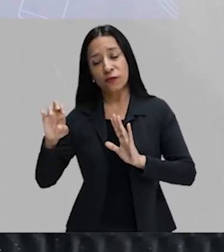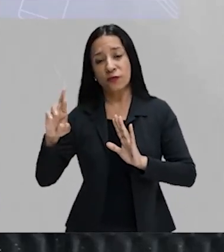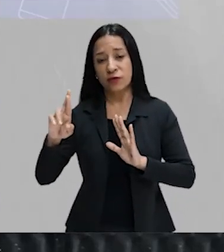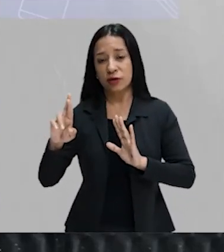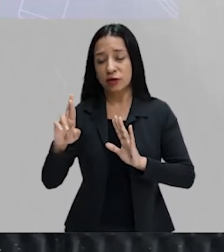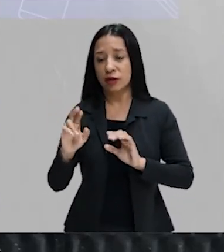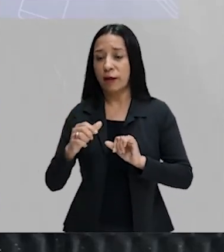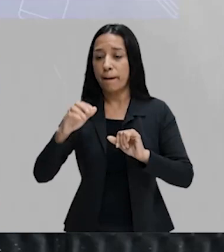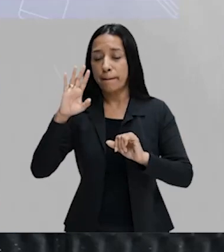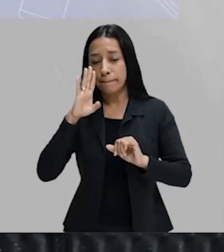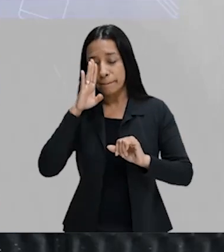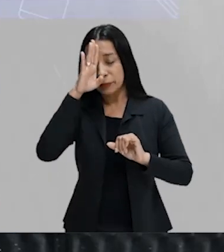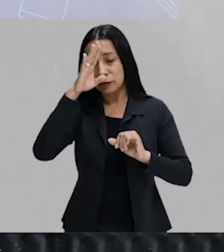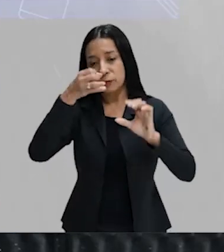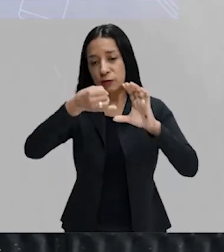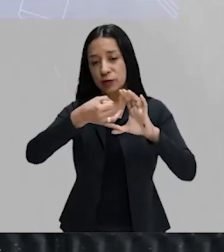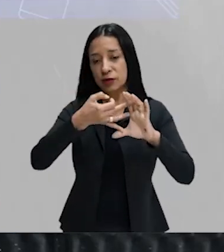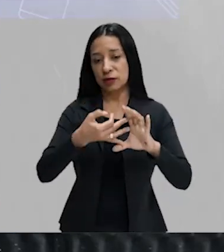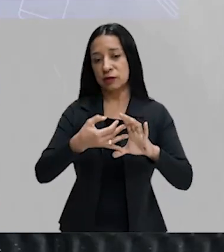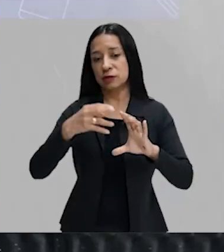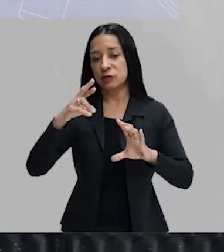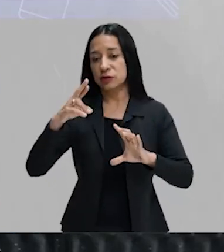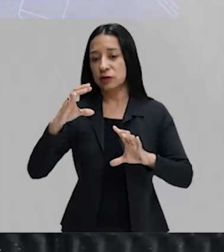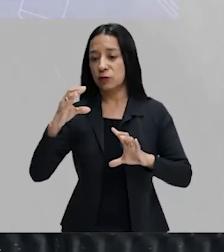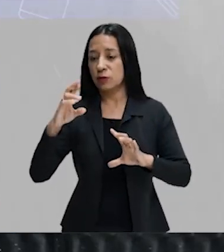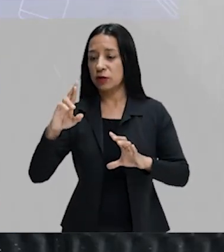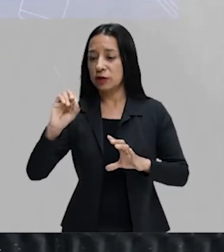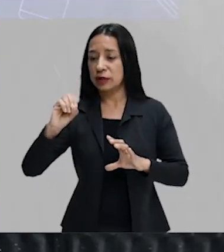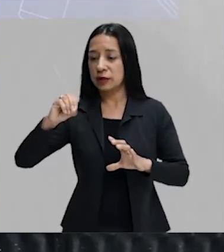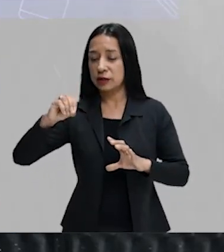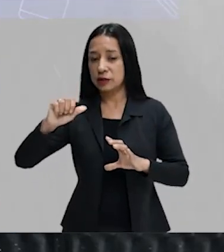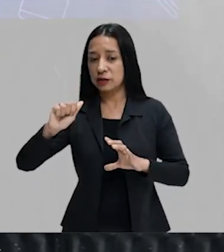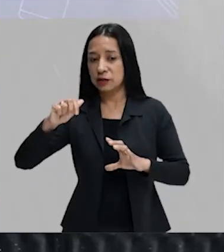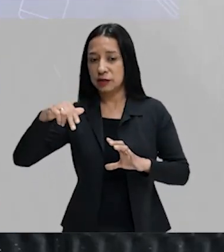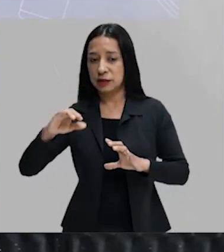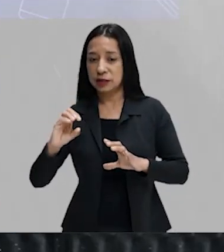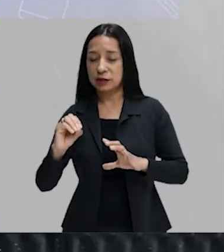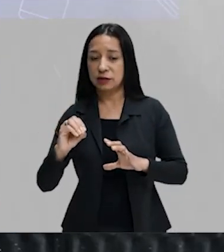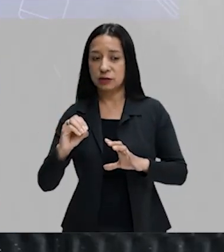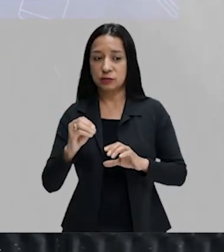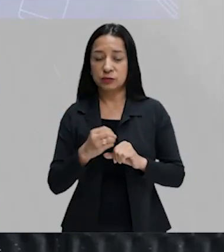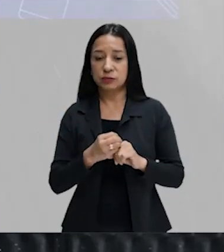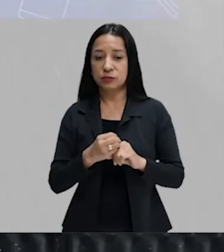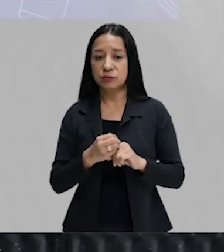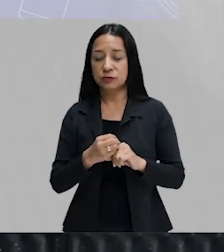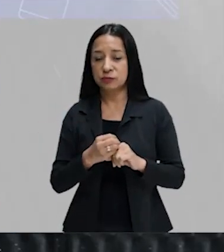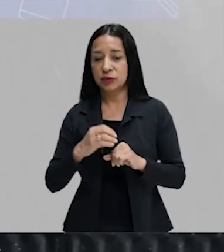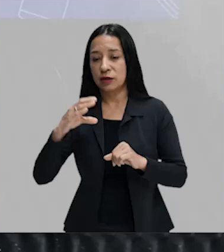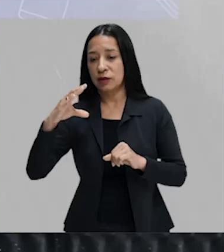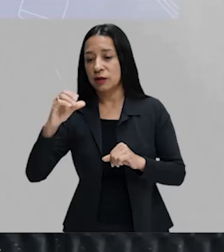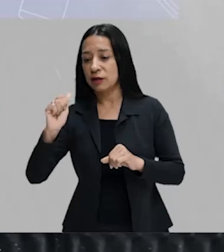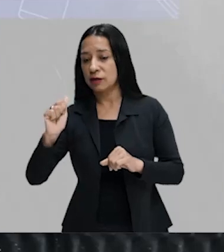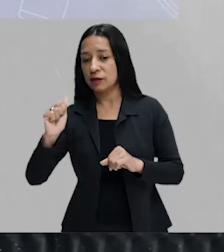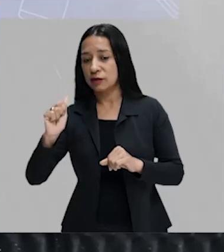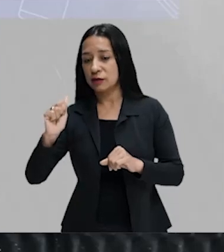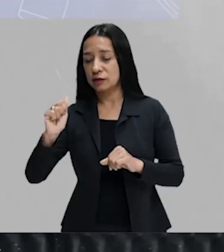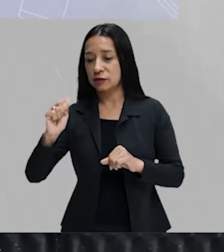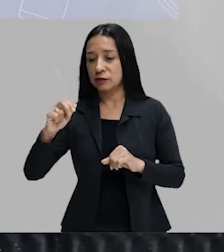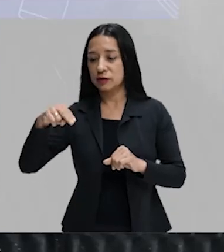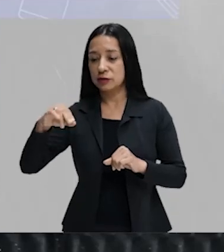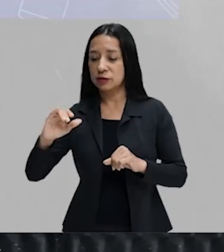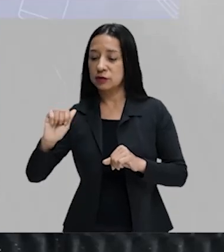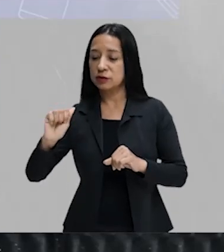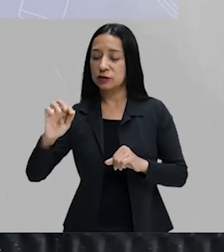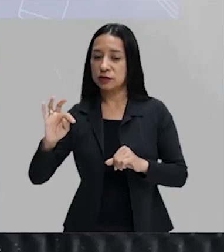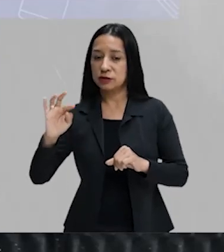é o crânio. Tanto é que os vertebrados são chamados de craniata. Craniata é